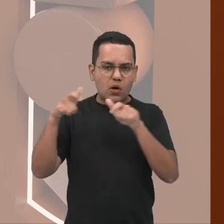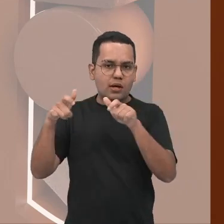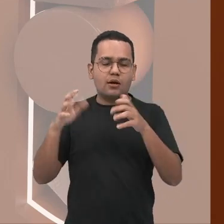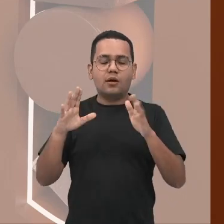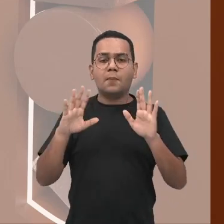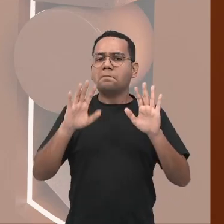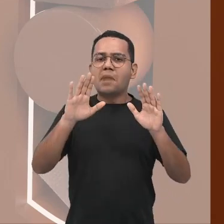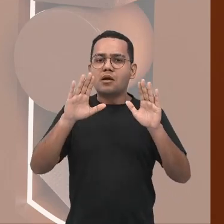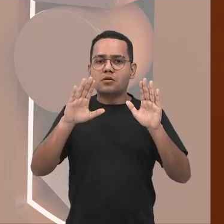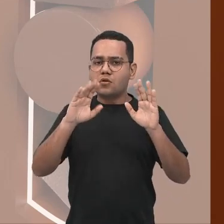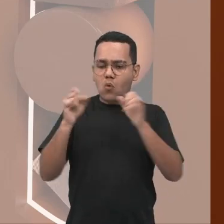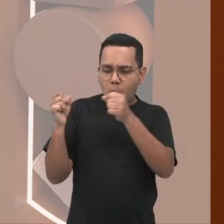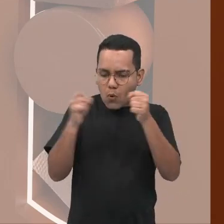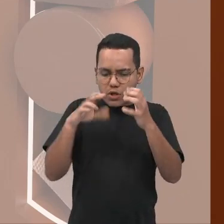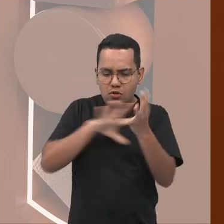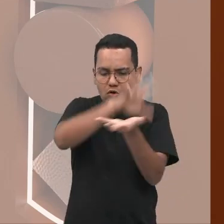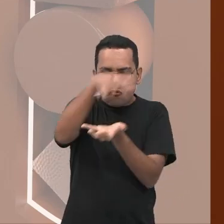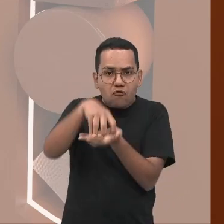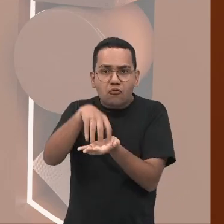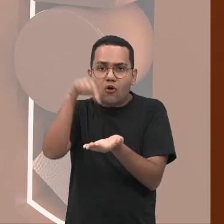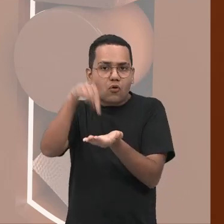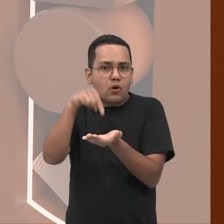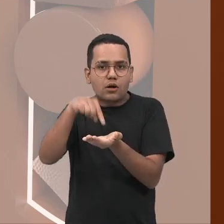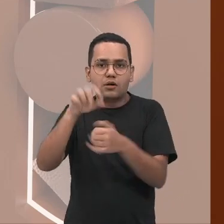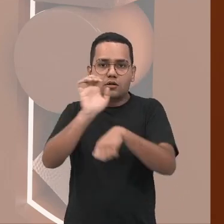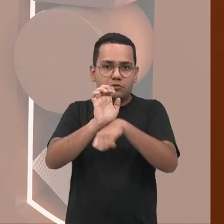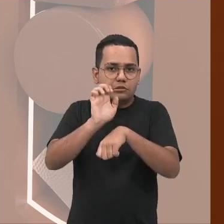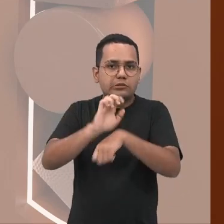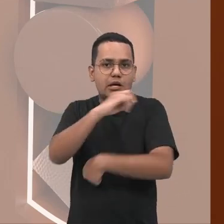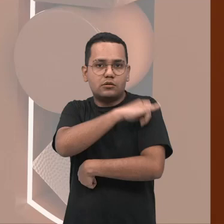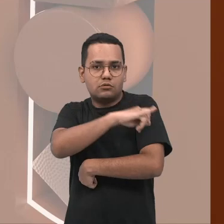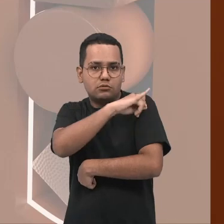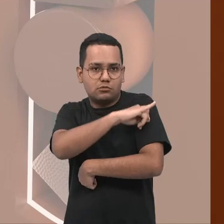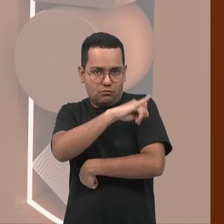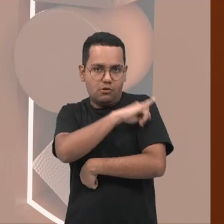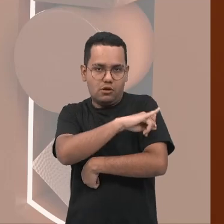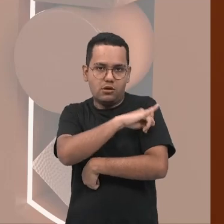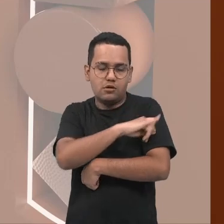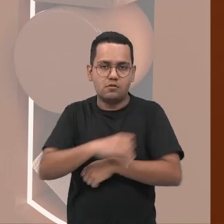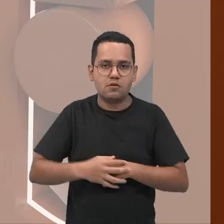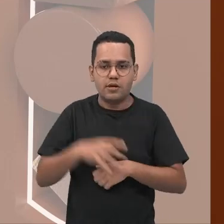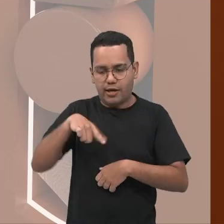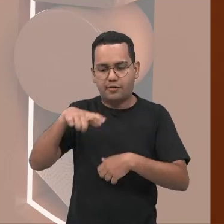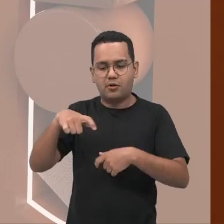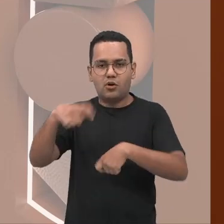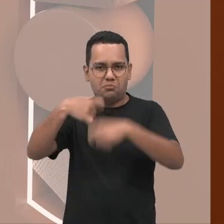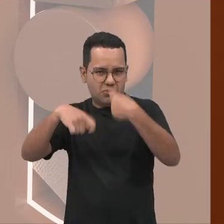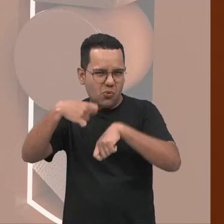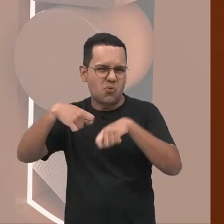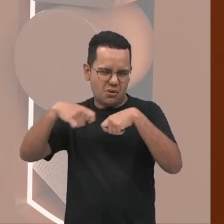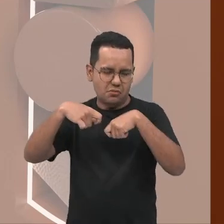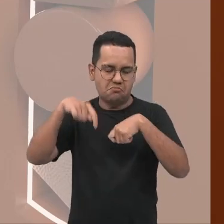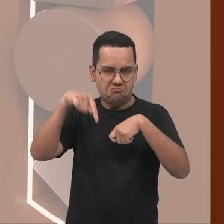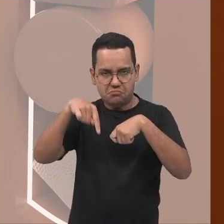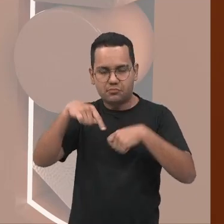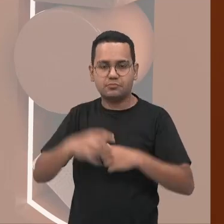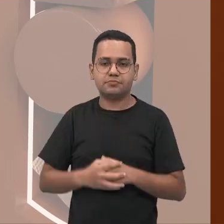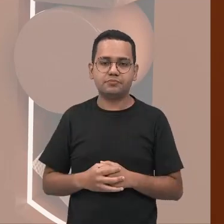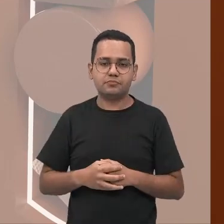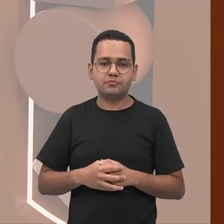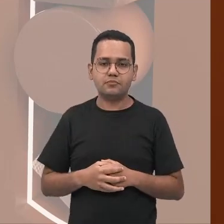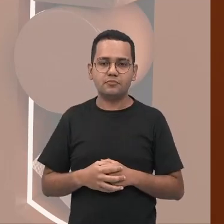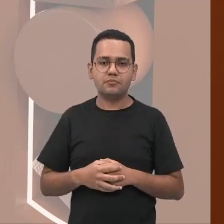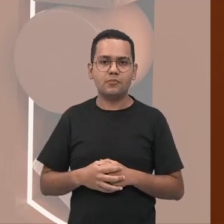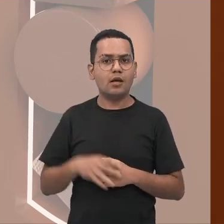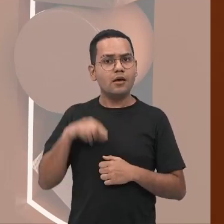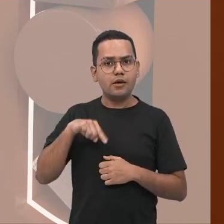centralizado, né, no Rio de Janeiro, que é a capital do Império, e as províncias estão aí vivendo da sua